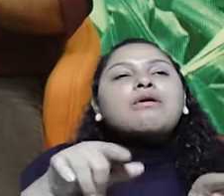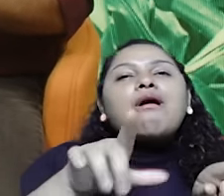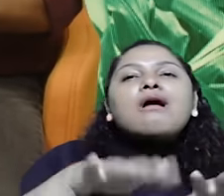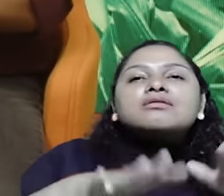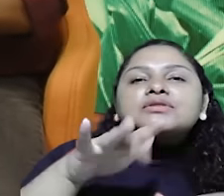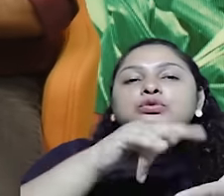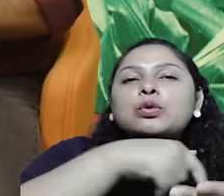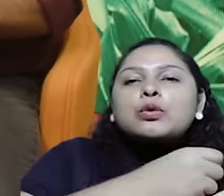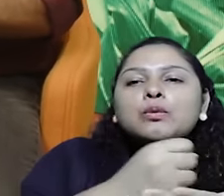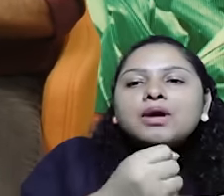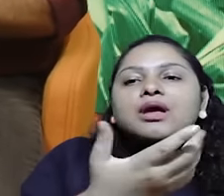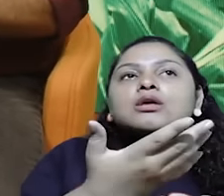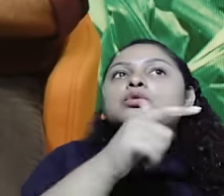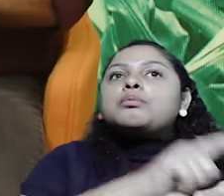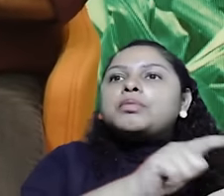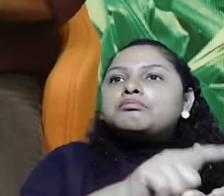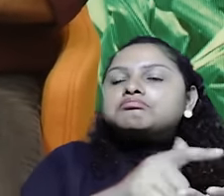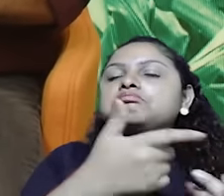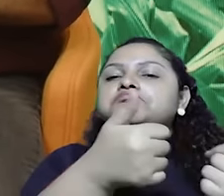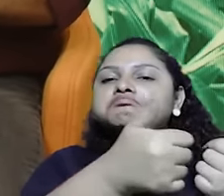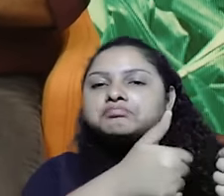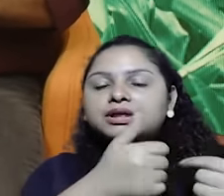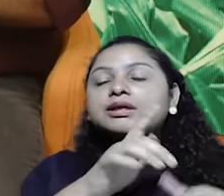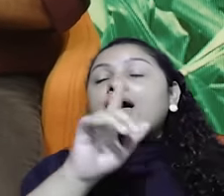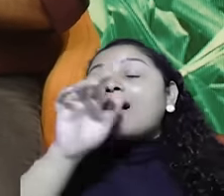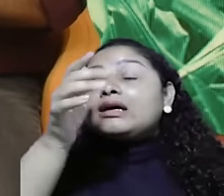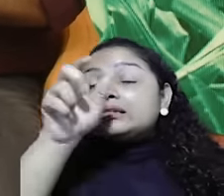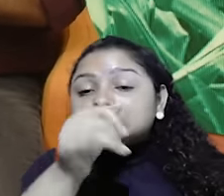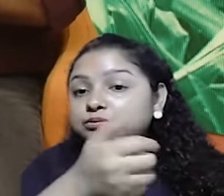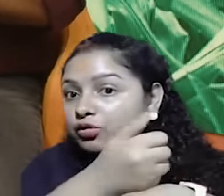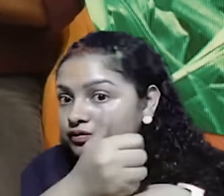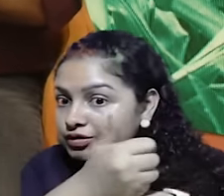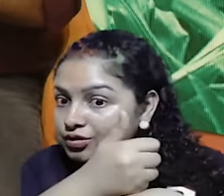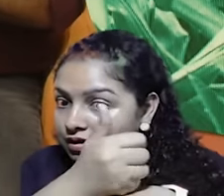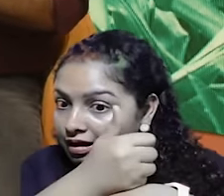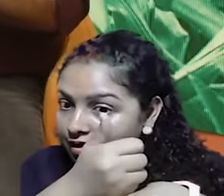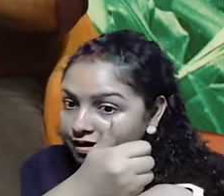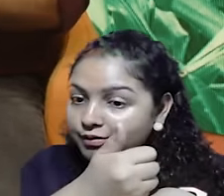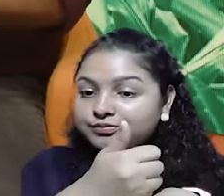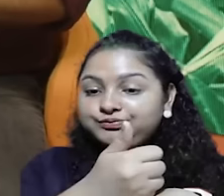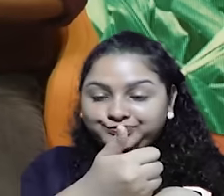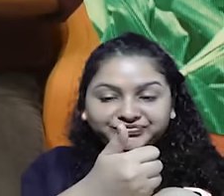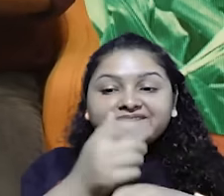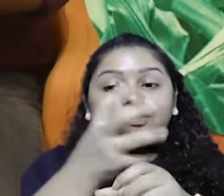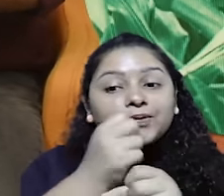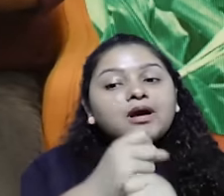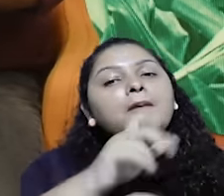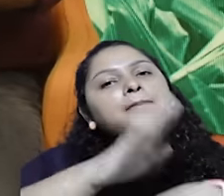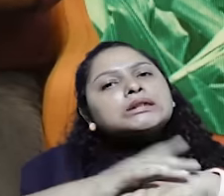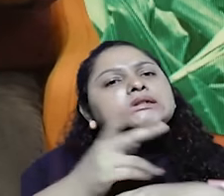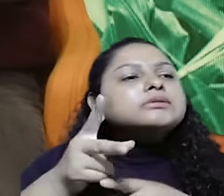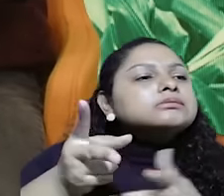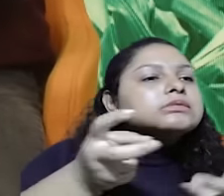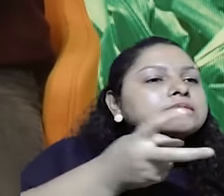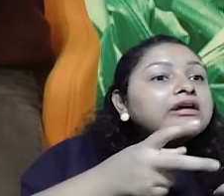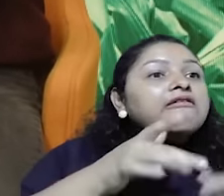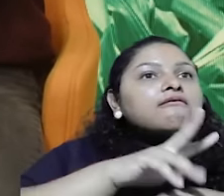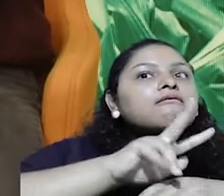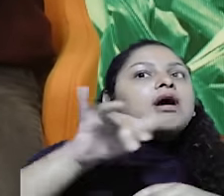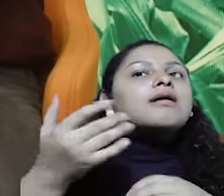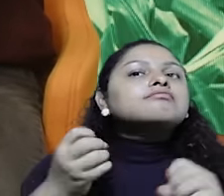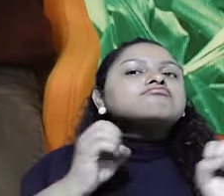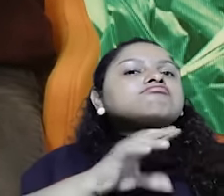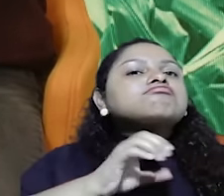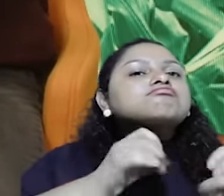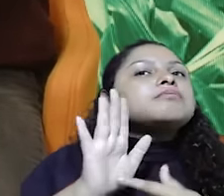ali certinho então um contador né ele vai observar essa situação e vai ter que fazer uma demonstração